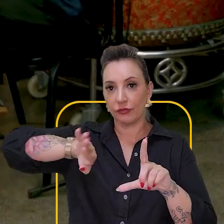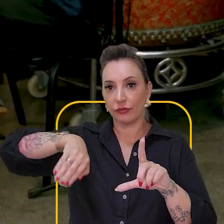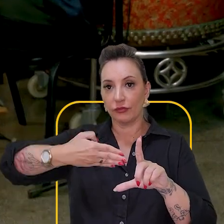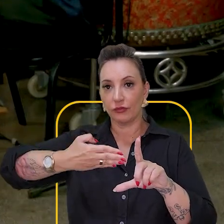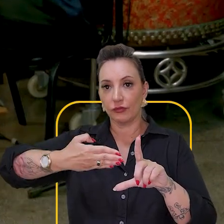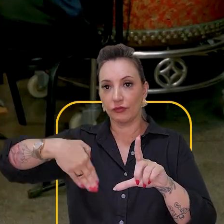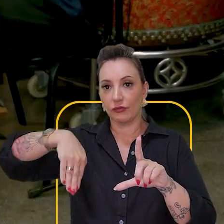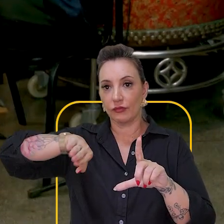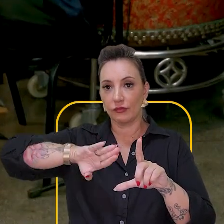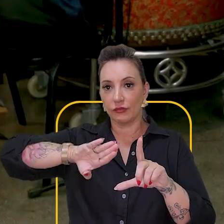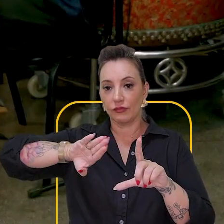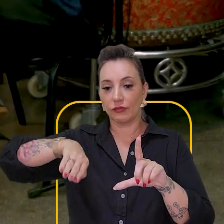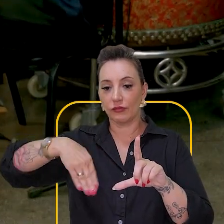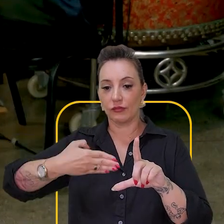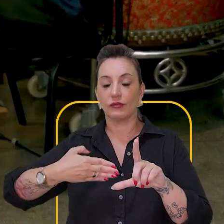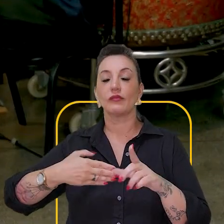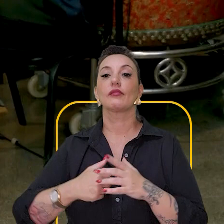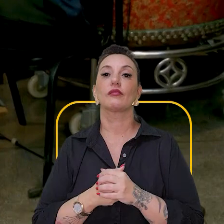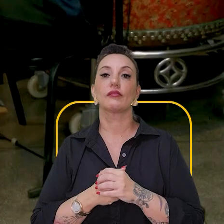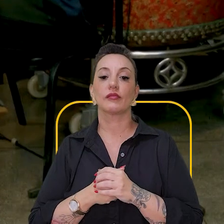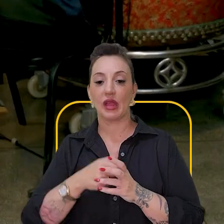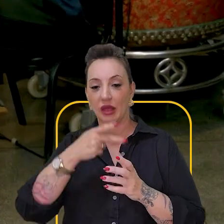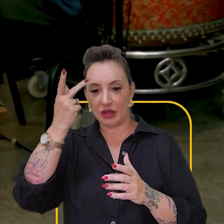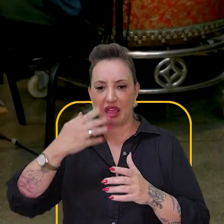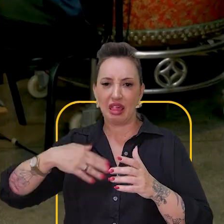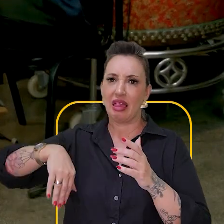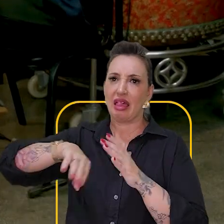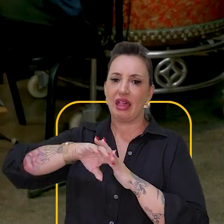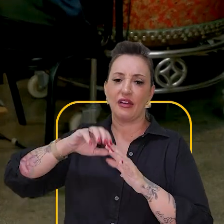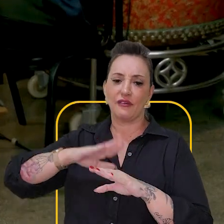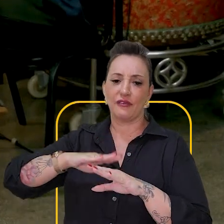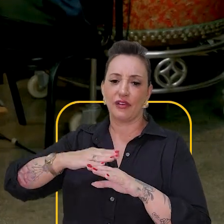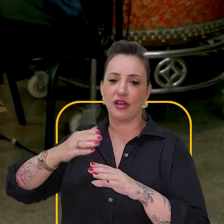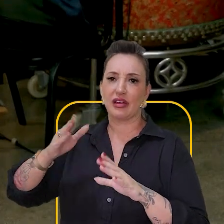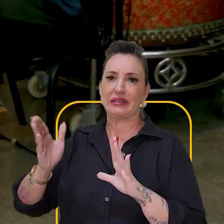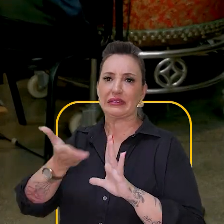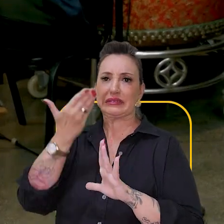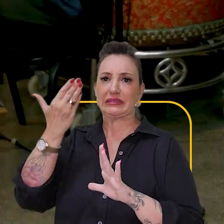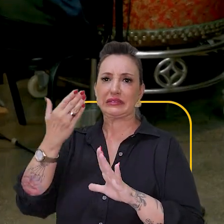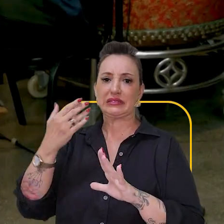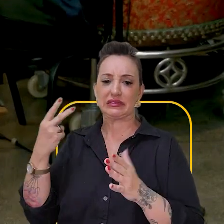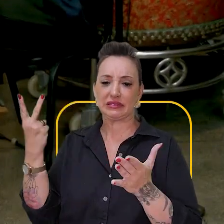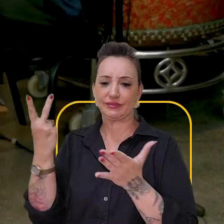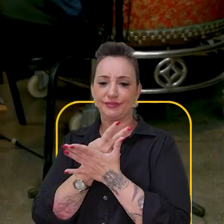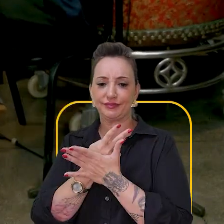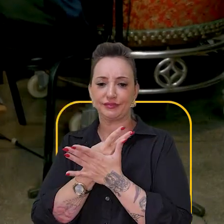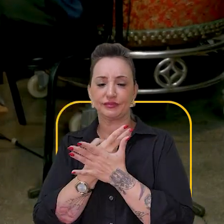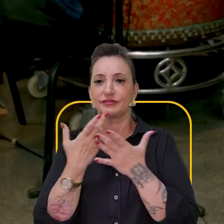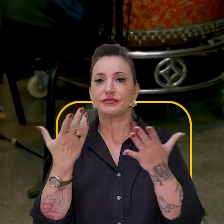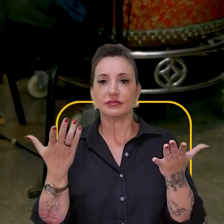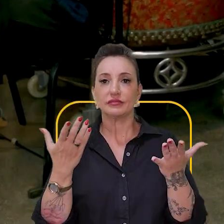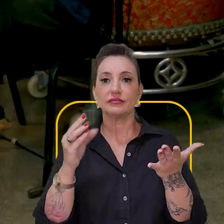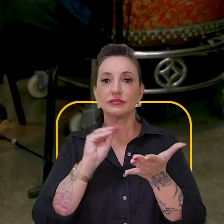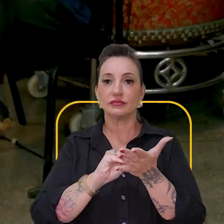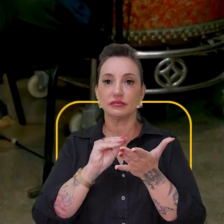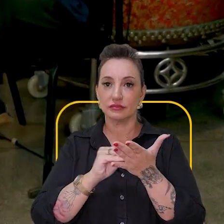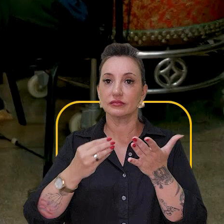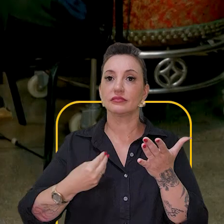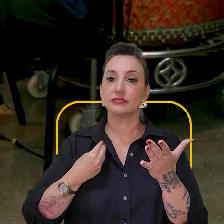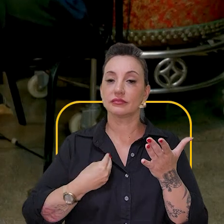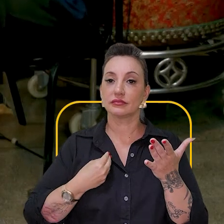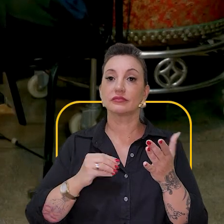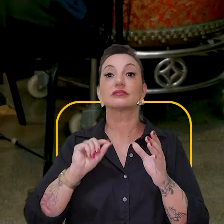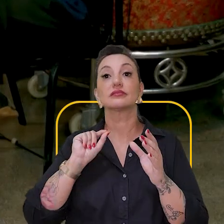chute é circular levemente descendo pessoal dá un chute que só falta raspar para cima então é falta de